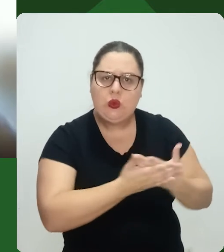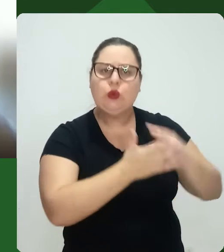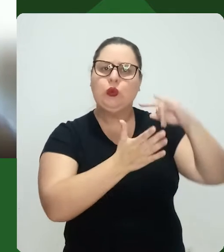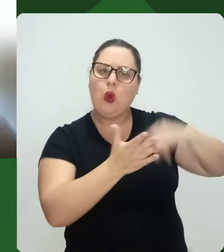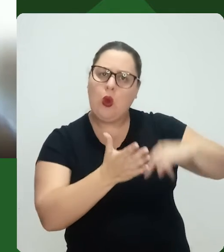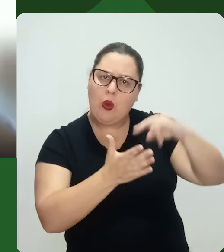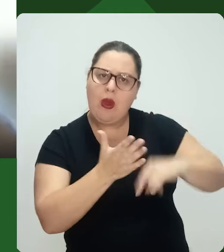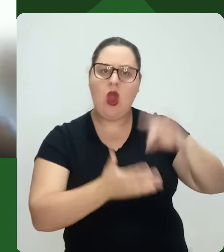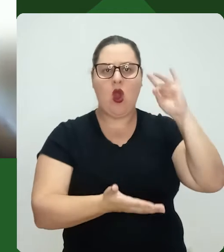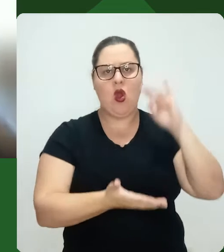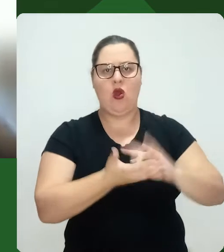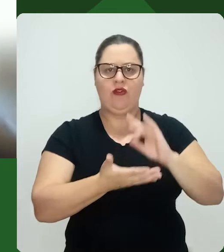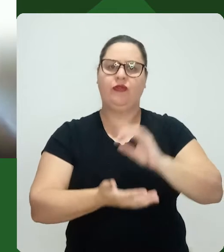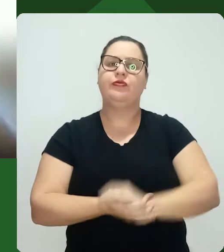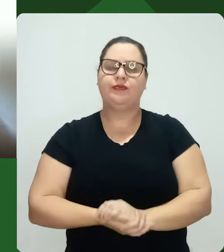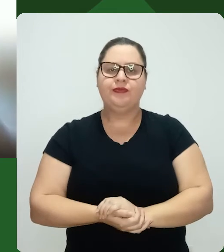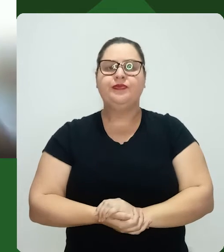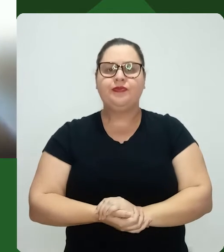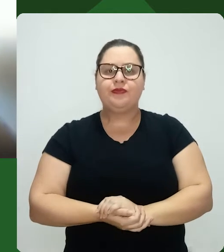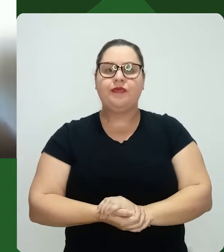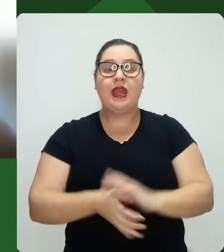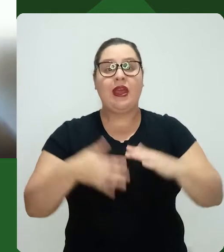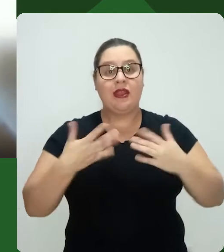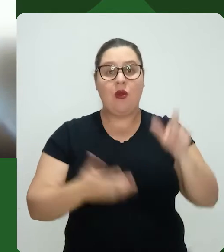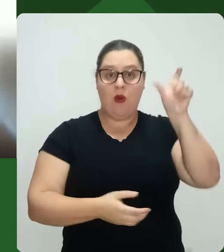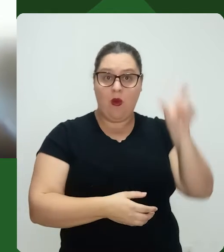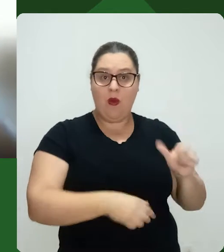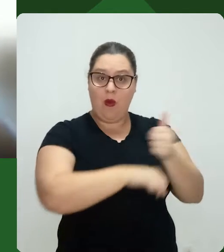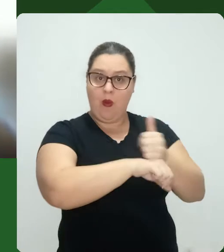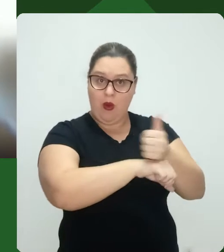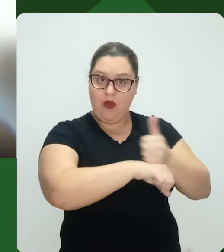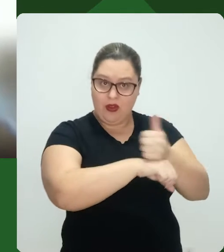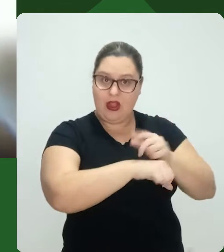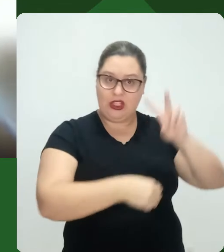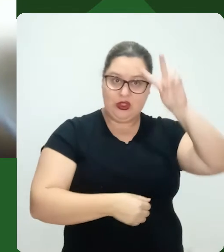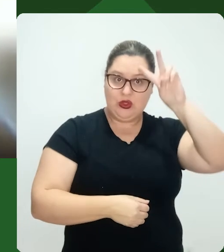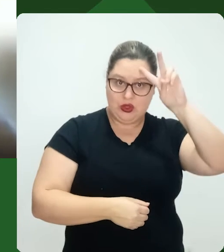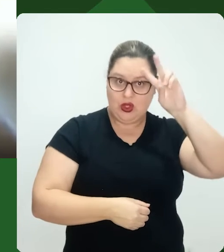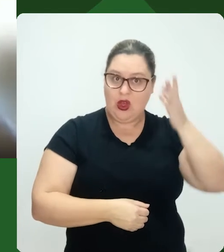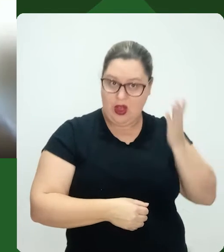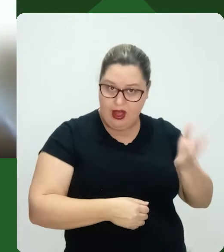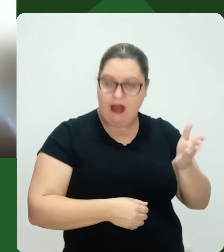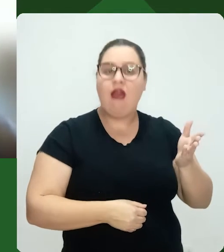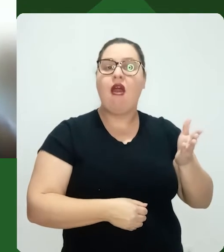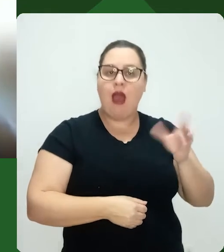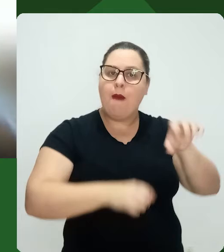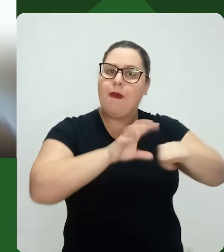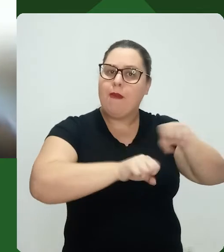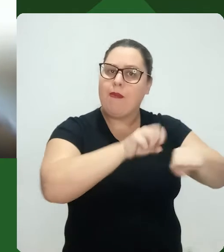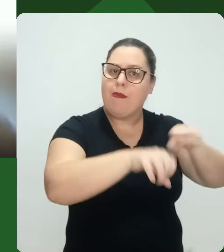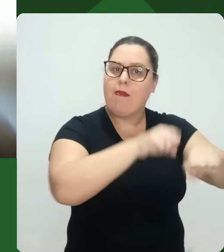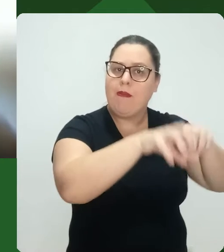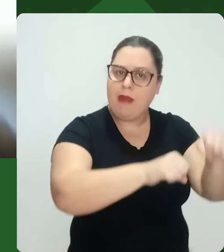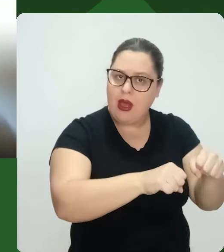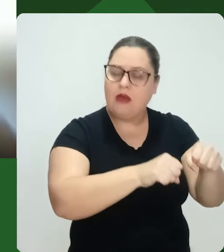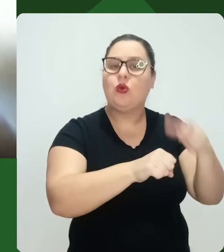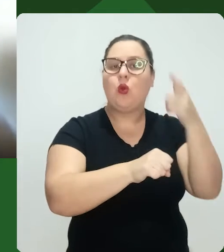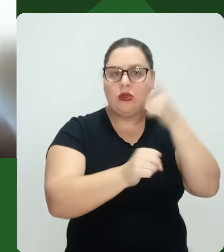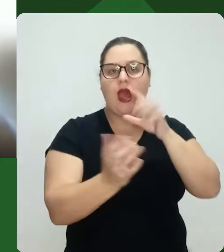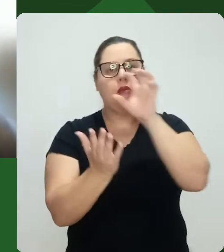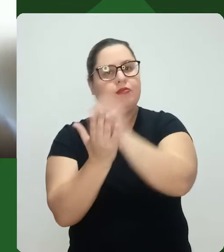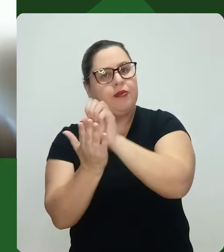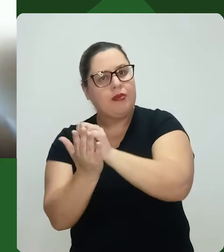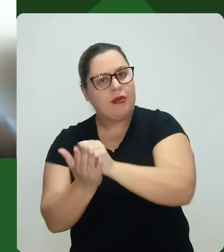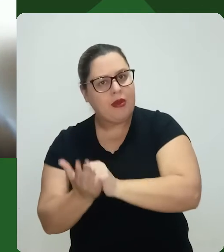partir de pesquisa em fontes históricas e estudo, né, muito estudo. Então, o historiador lança a mão dessas